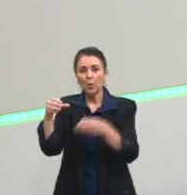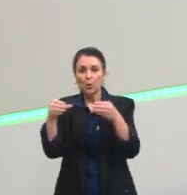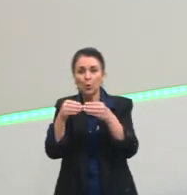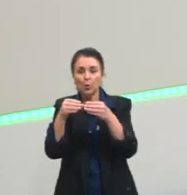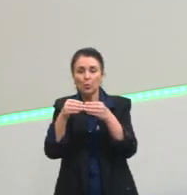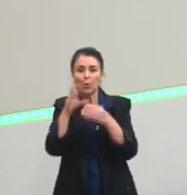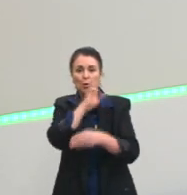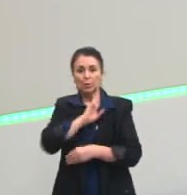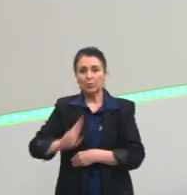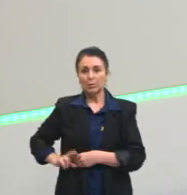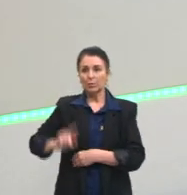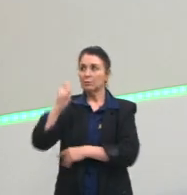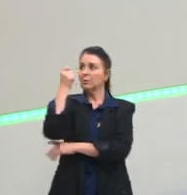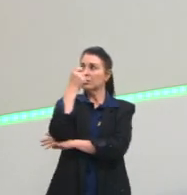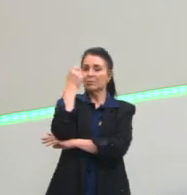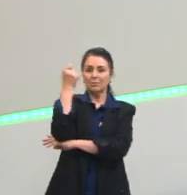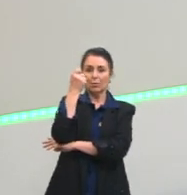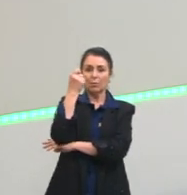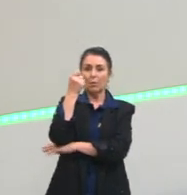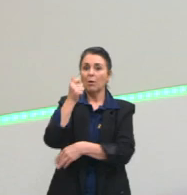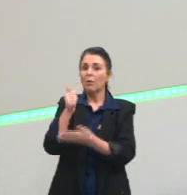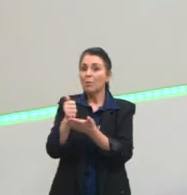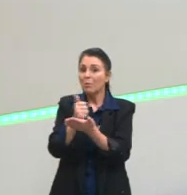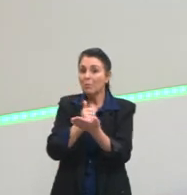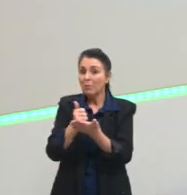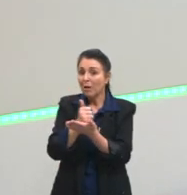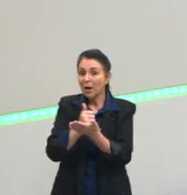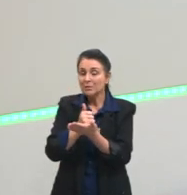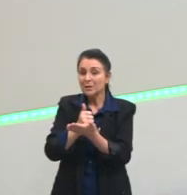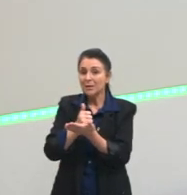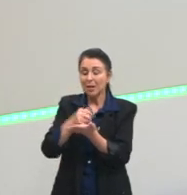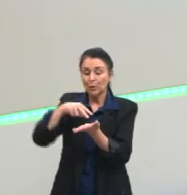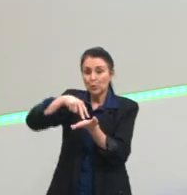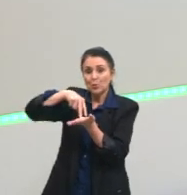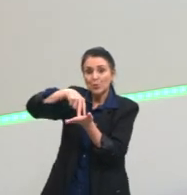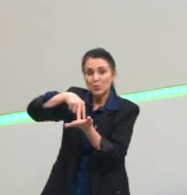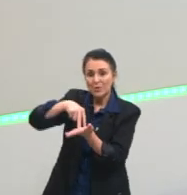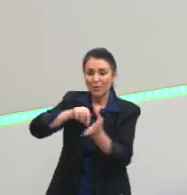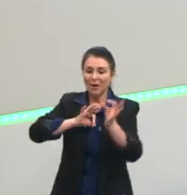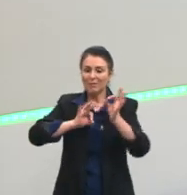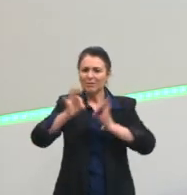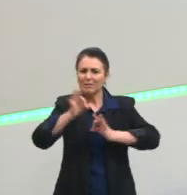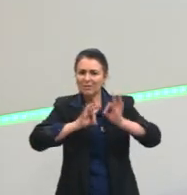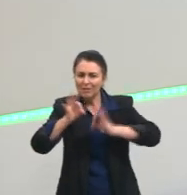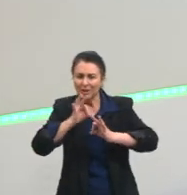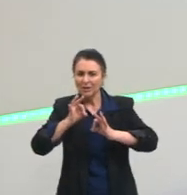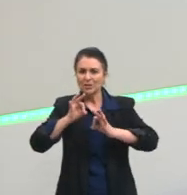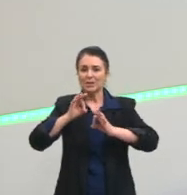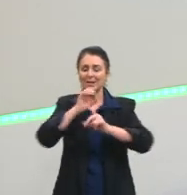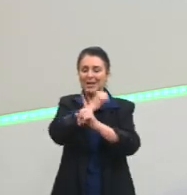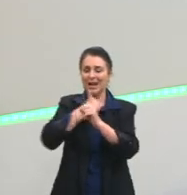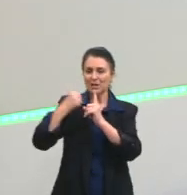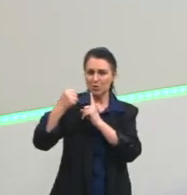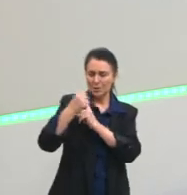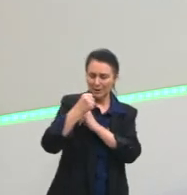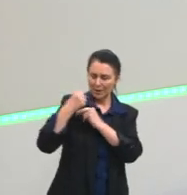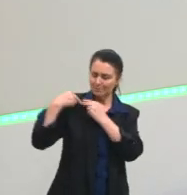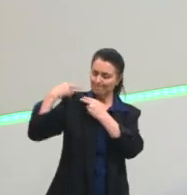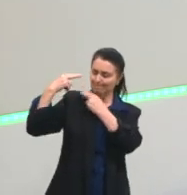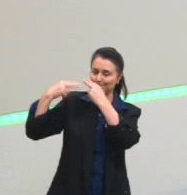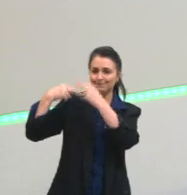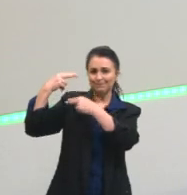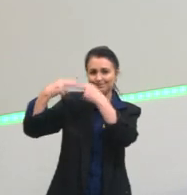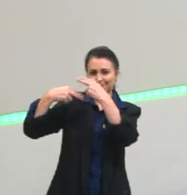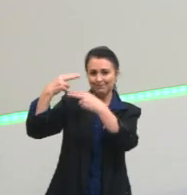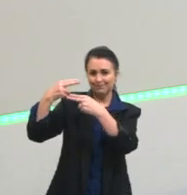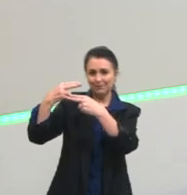Republicano Riograndense baseado a divisão na ordem na cidade conservadora né é o